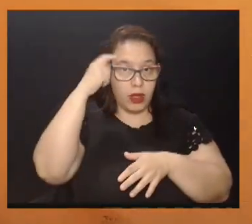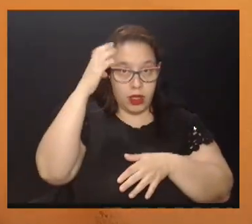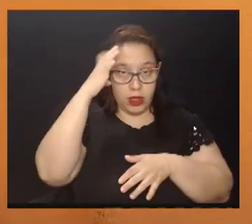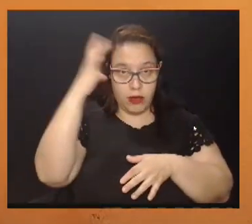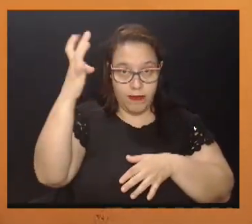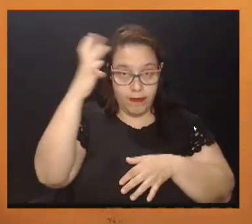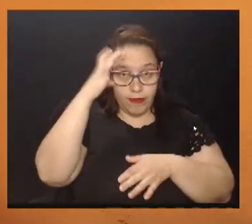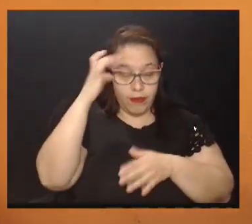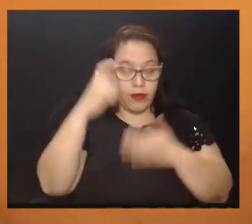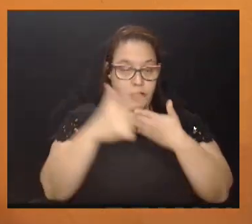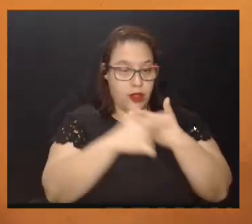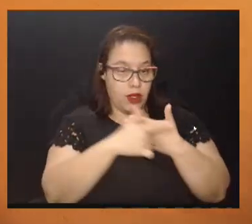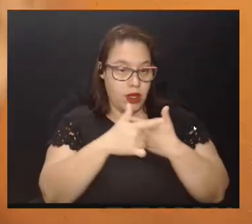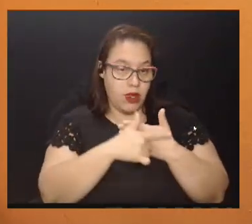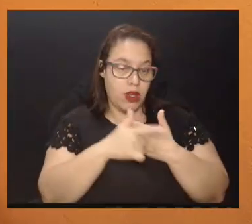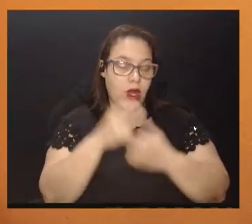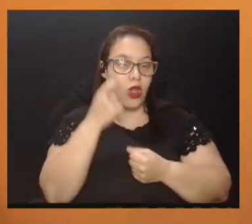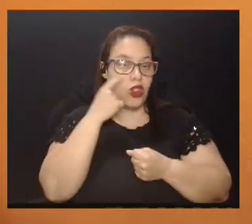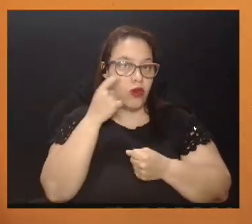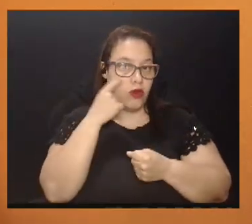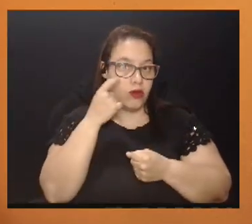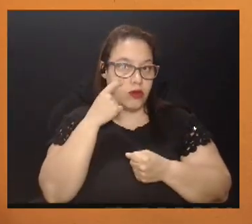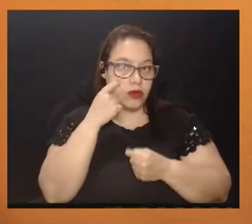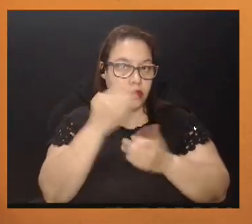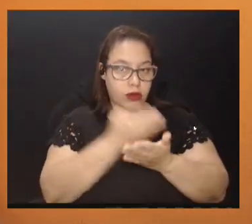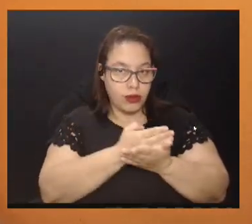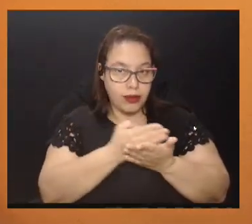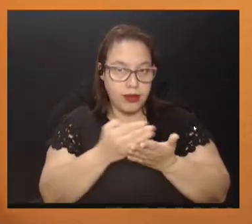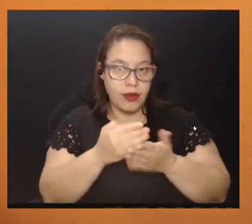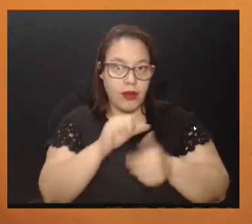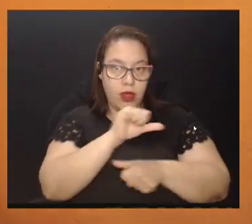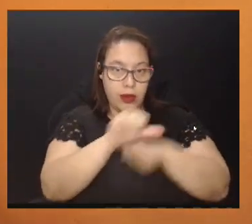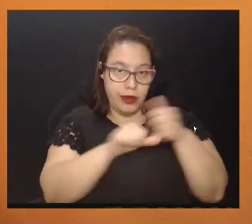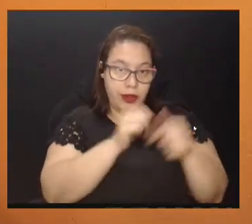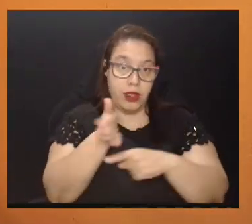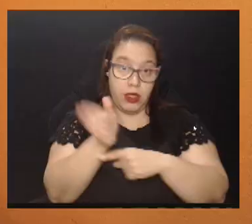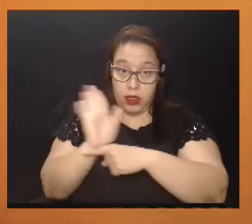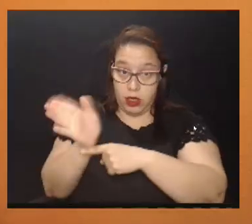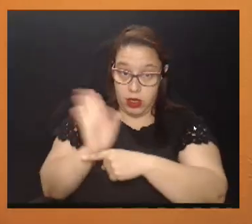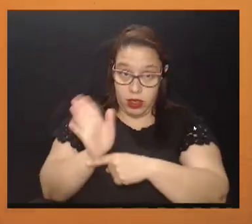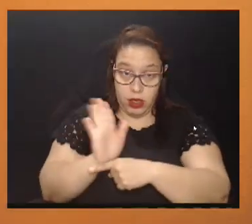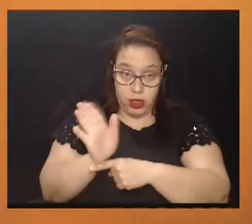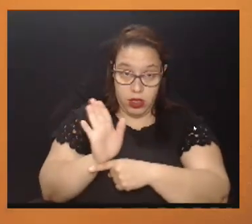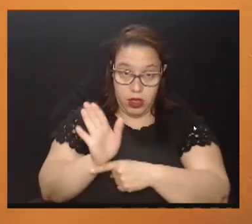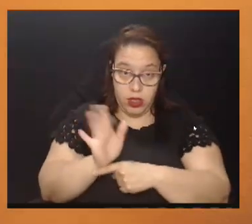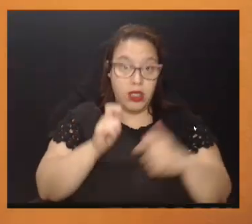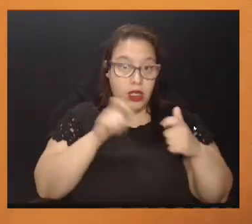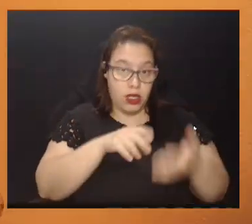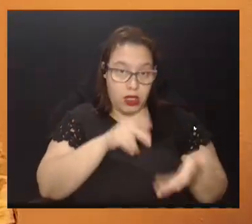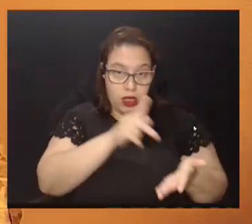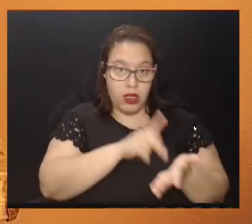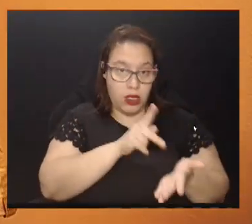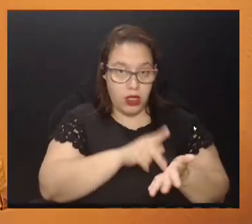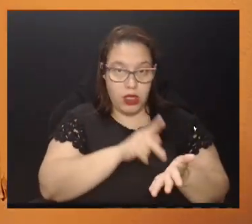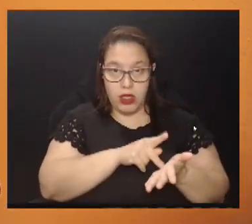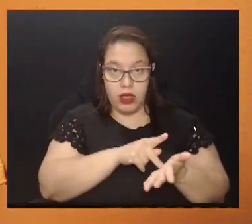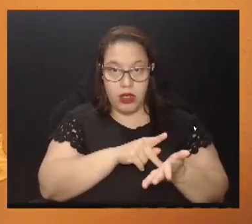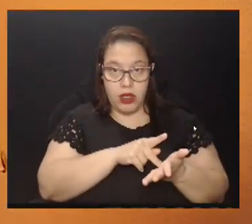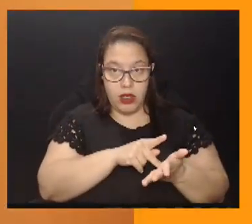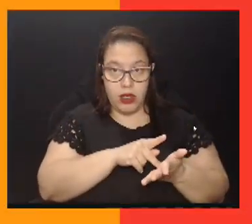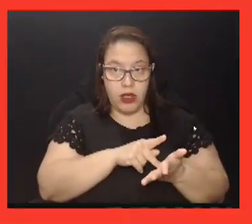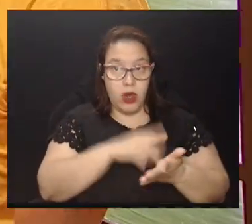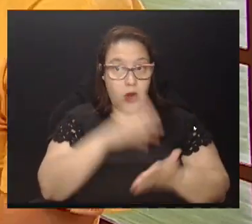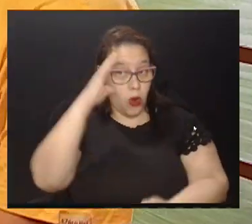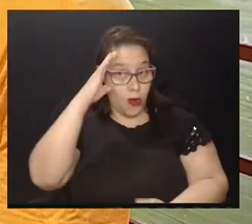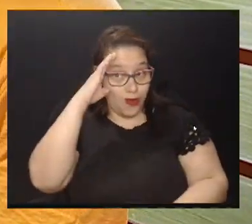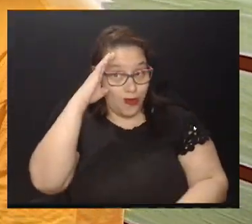gente viu, começam a se transformar num filme. Então aqui de fato é o que bombeia o sangue para a gente fazer